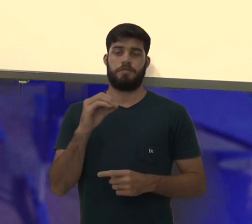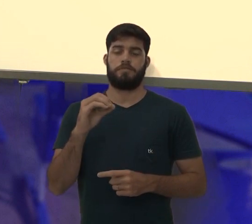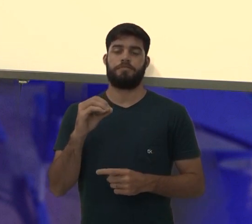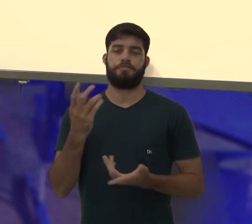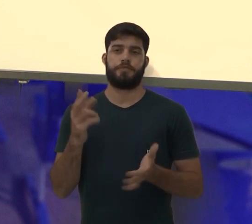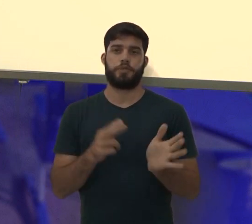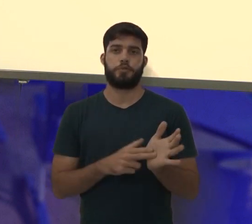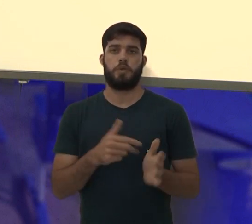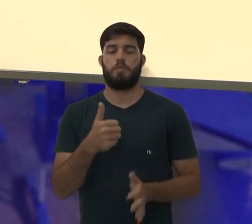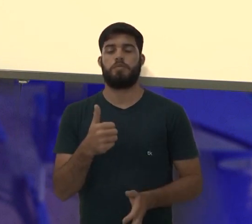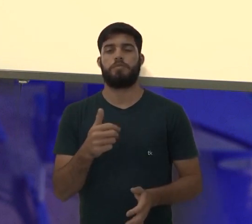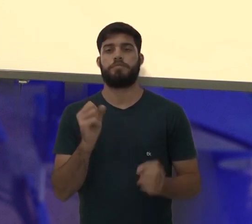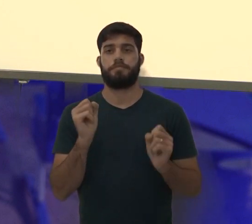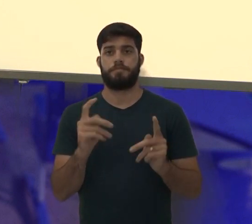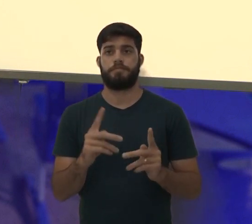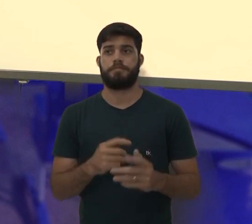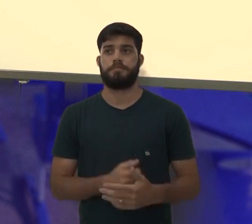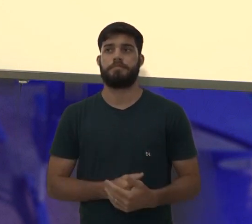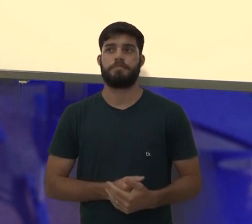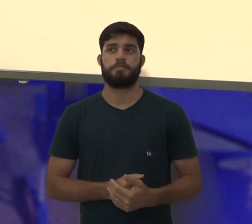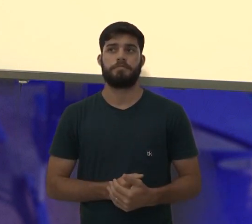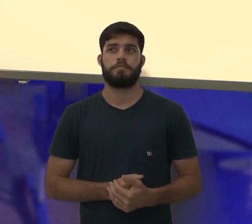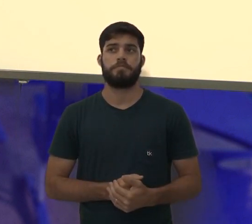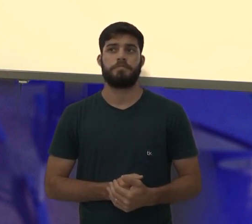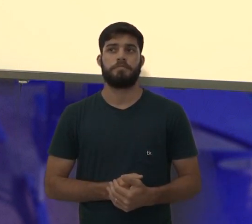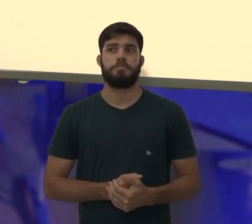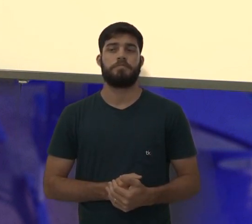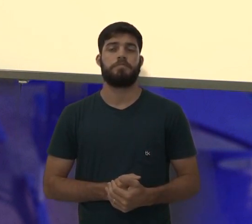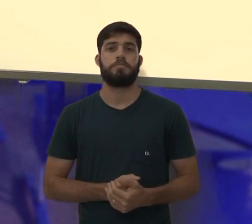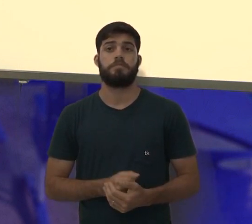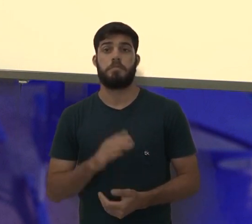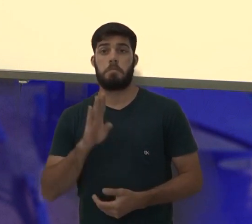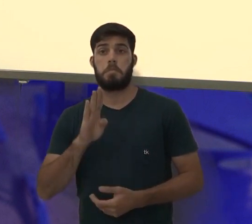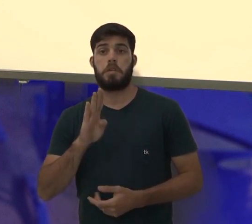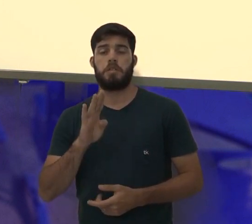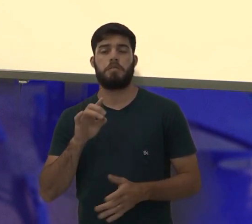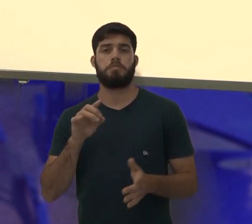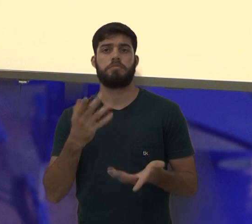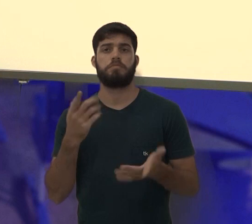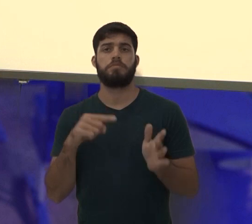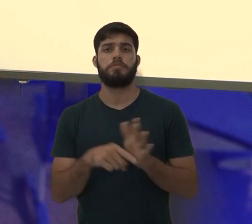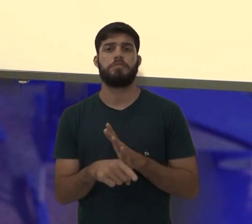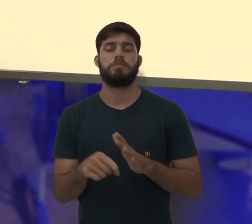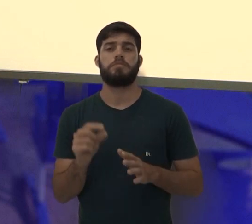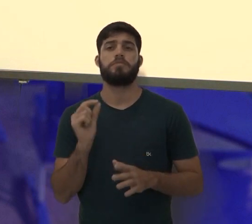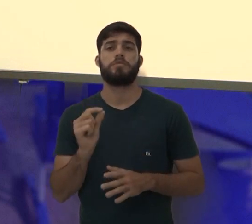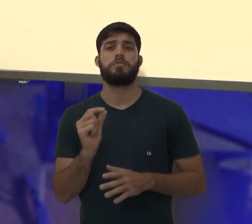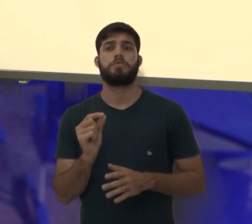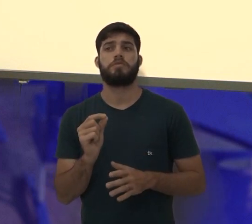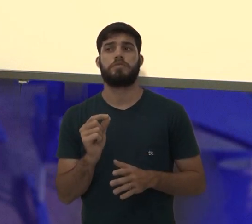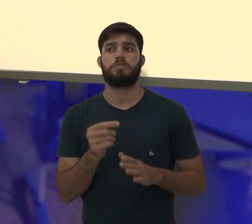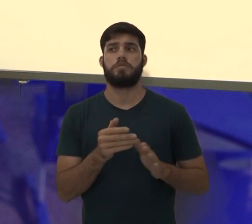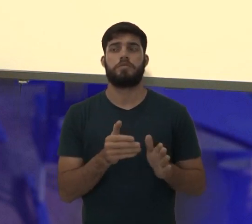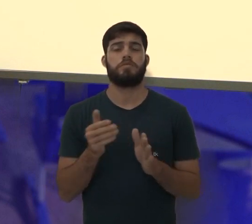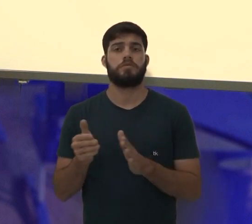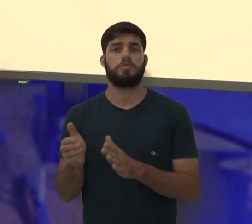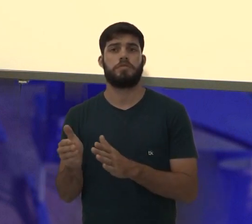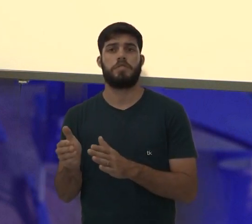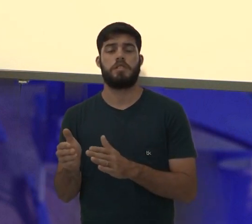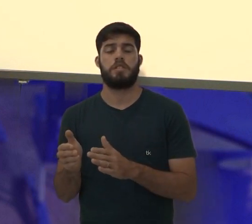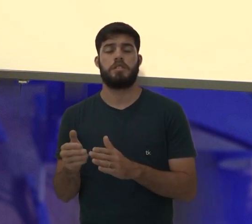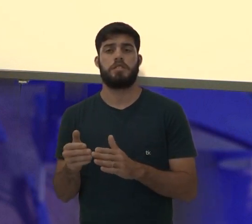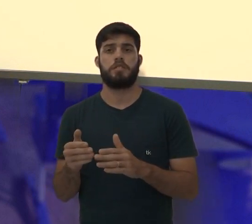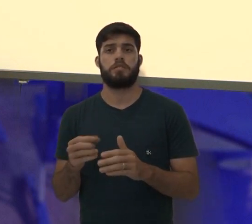que é o número dessa sequência. Na B dizia o seguinte: a sequência está escrita na forma